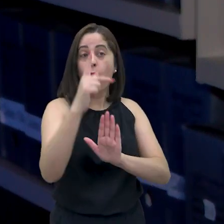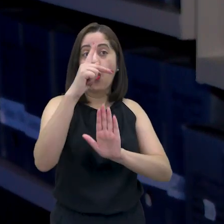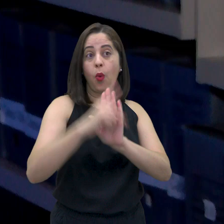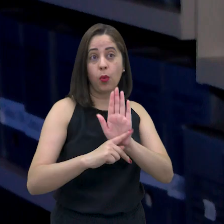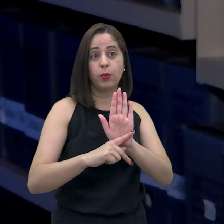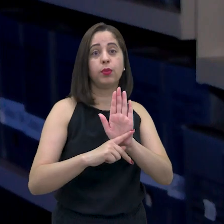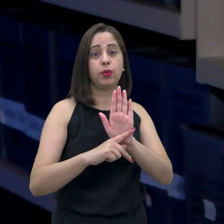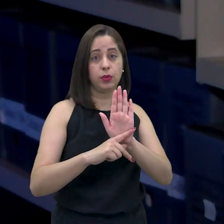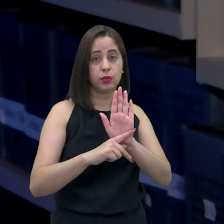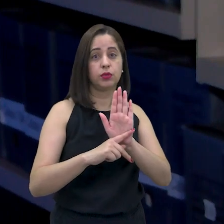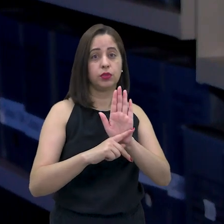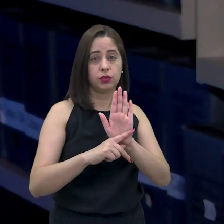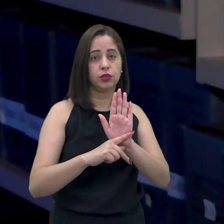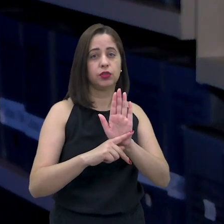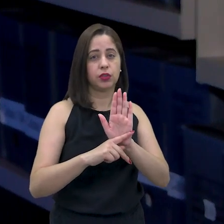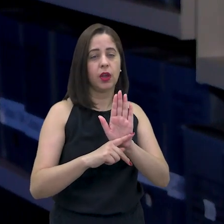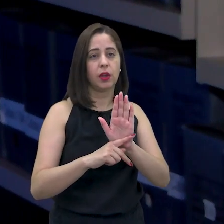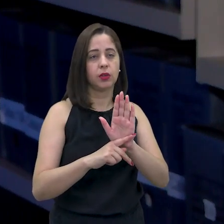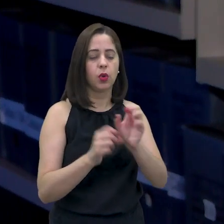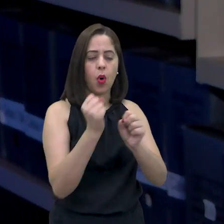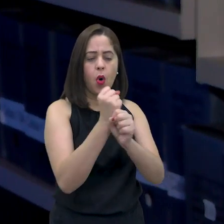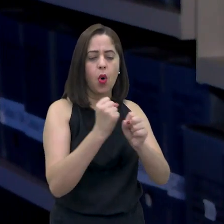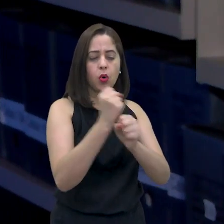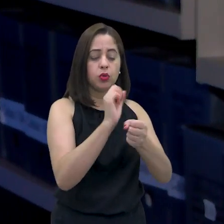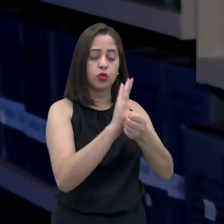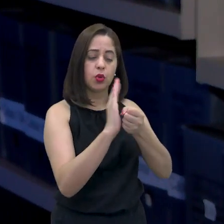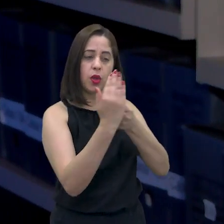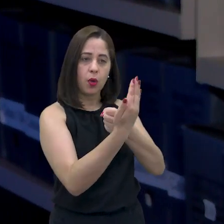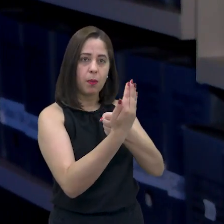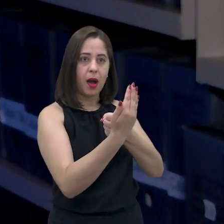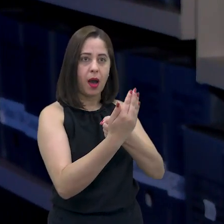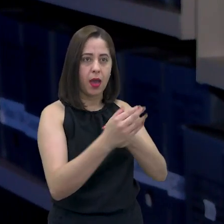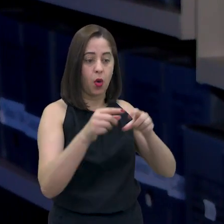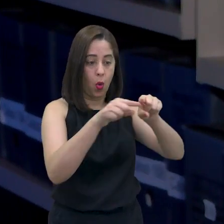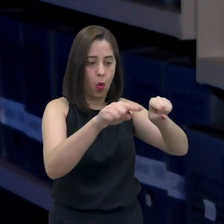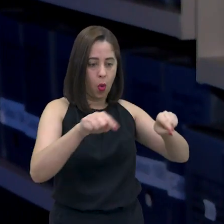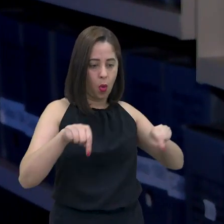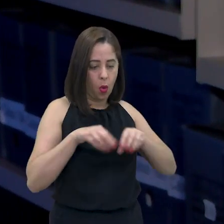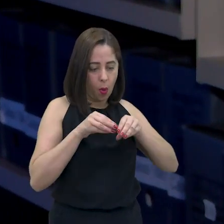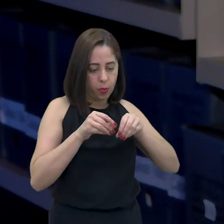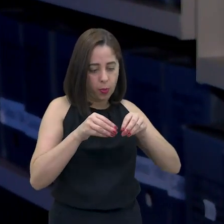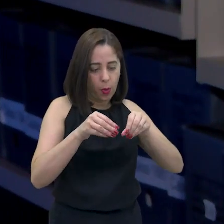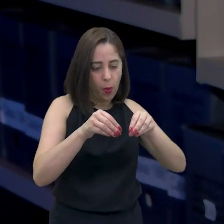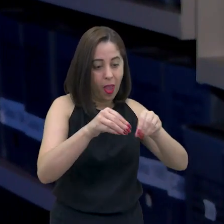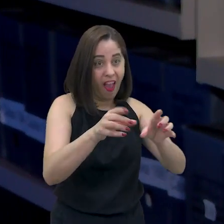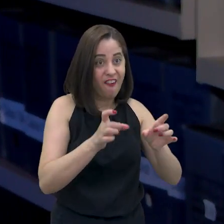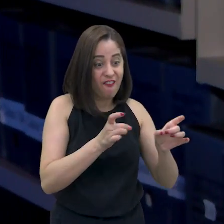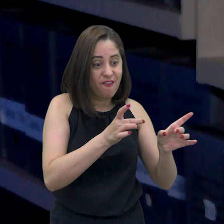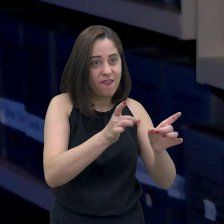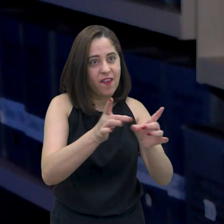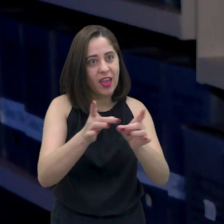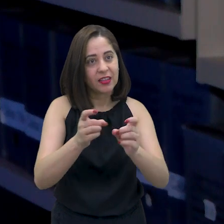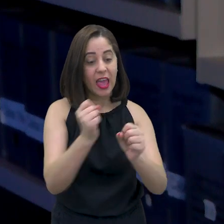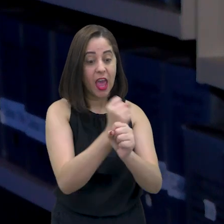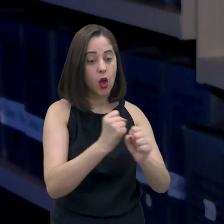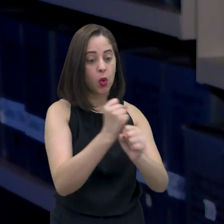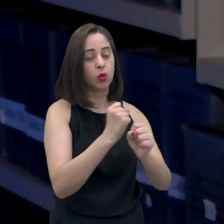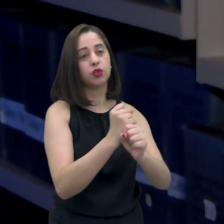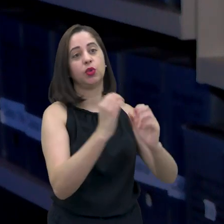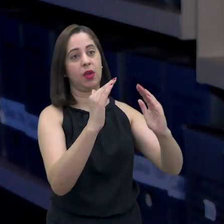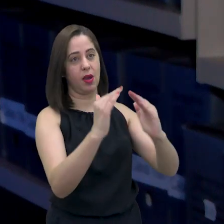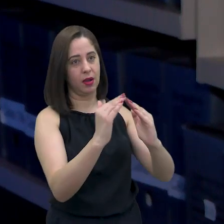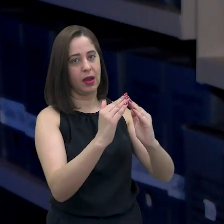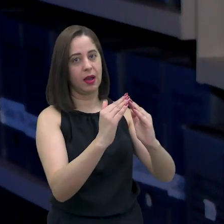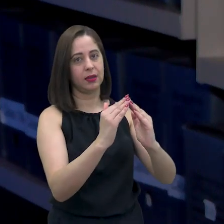bairro, que começou a realmente a ter essa ideia de vender esses lotes, de separar esse local, né? Então, você tem no início,